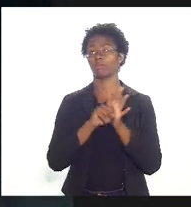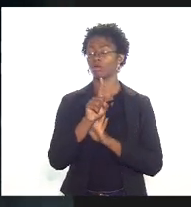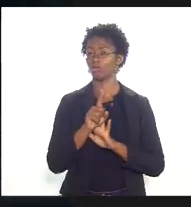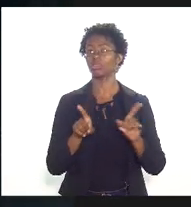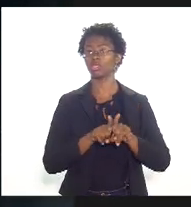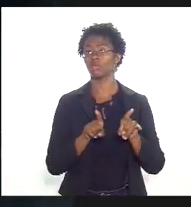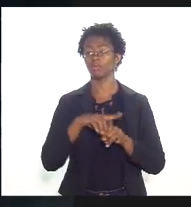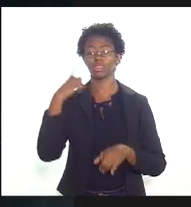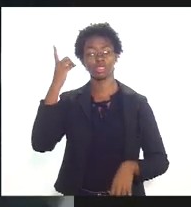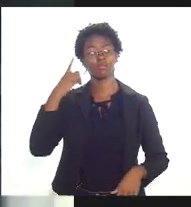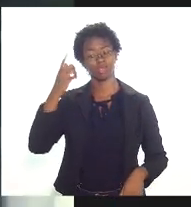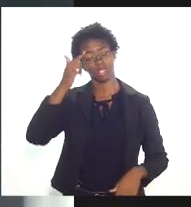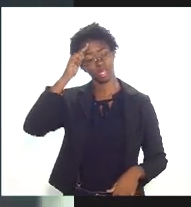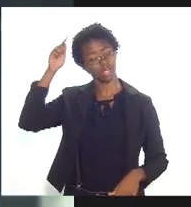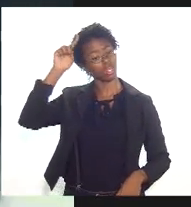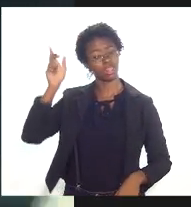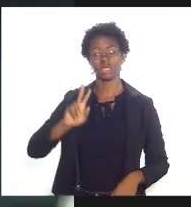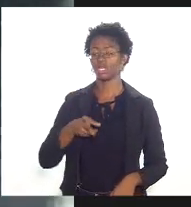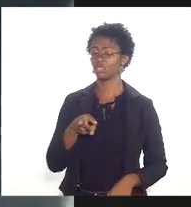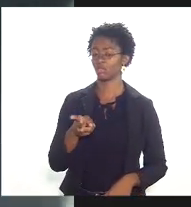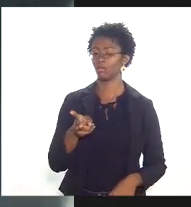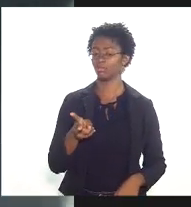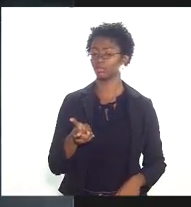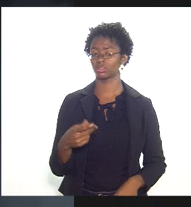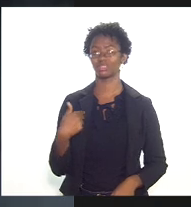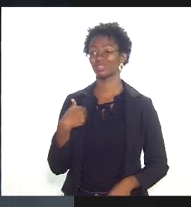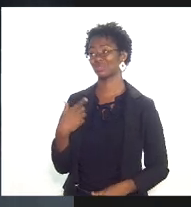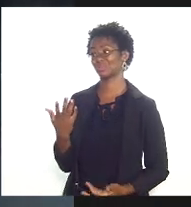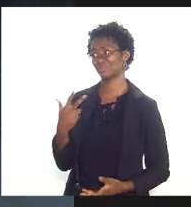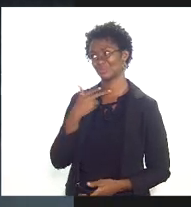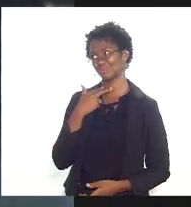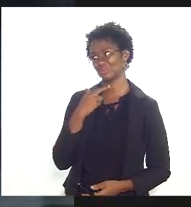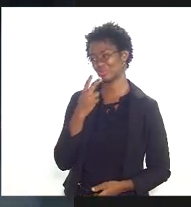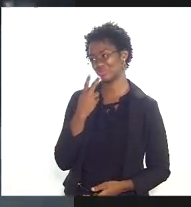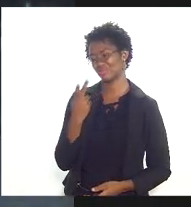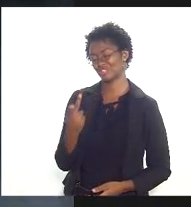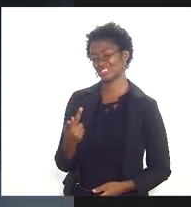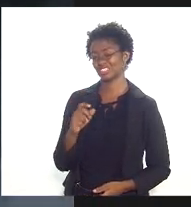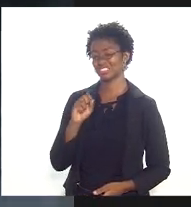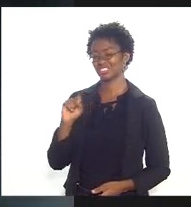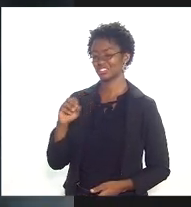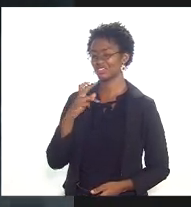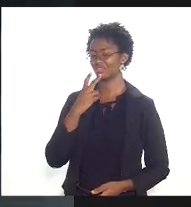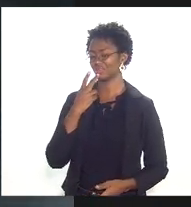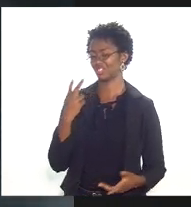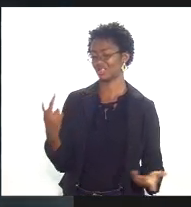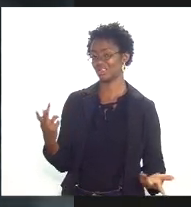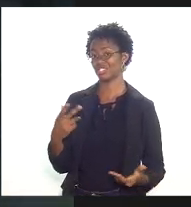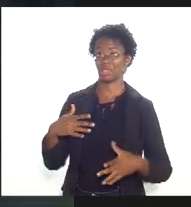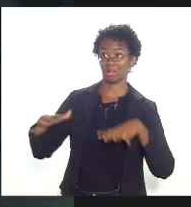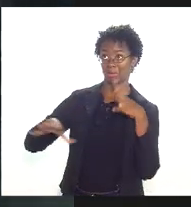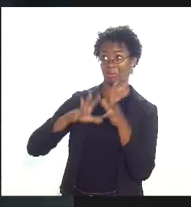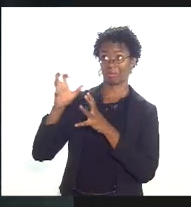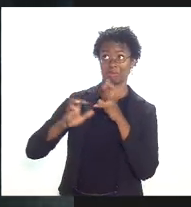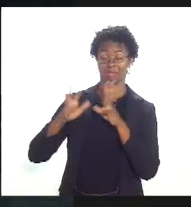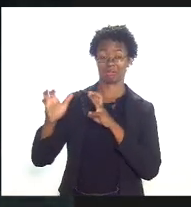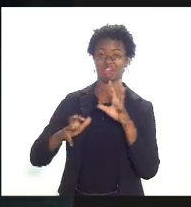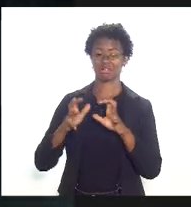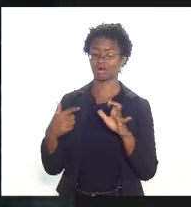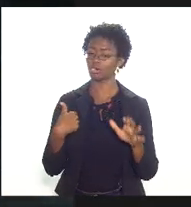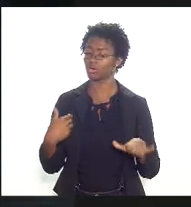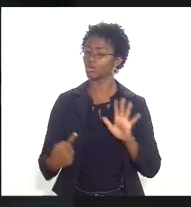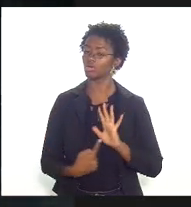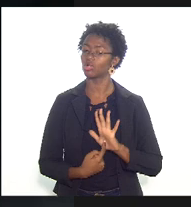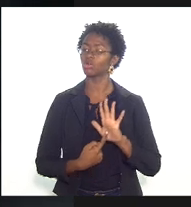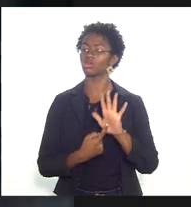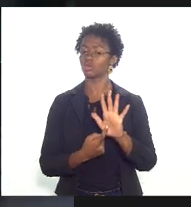como sempre no finalzinho não deixa nem eu falar porque se eu falar o barraco estancar é isso que aí que eu ia mostrar